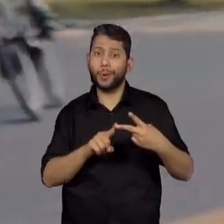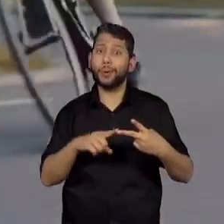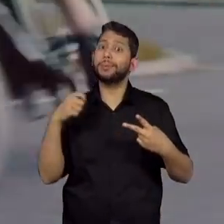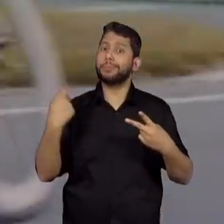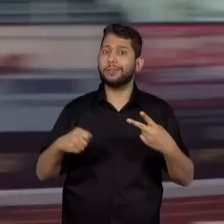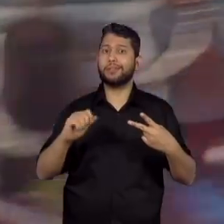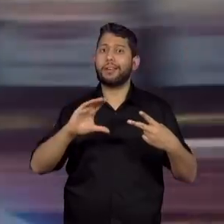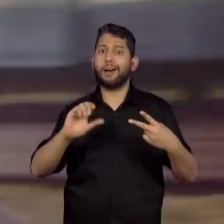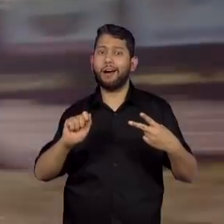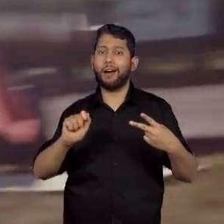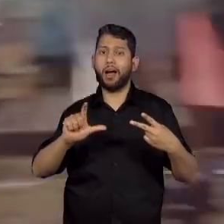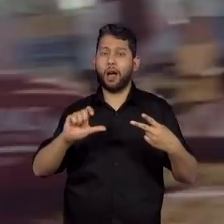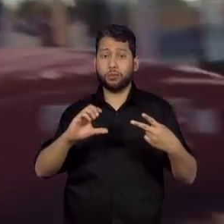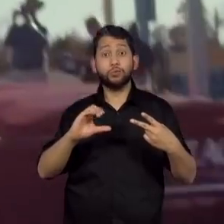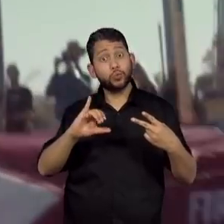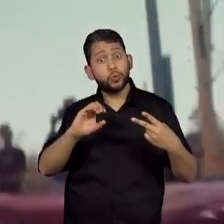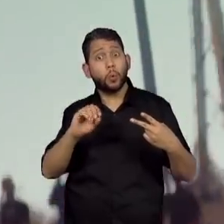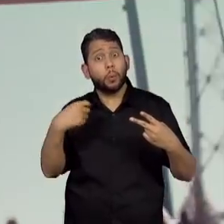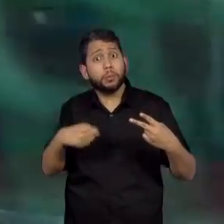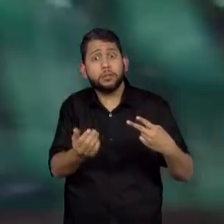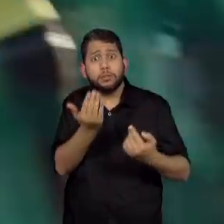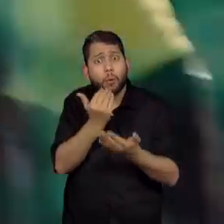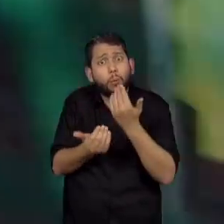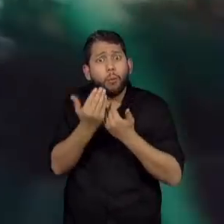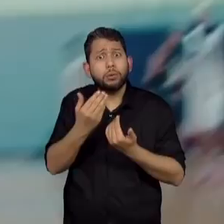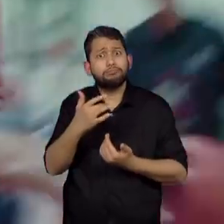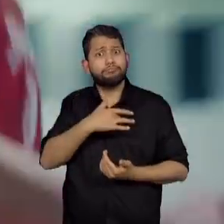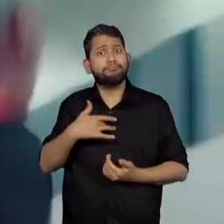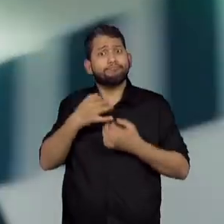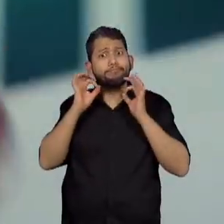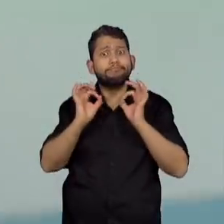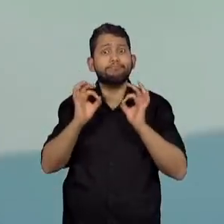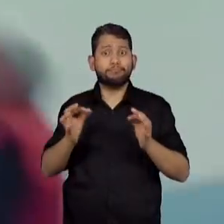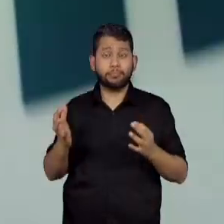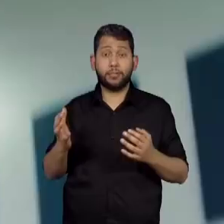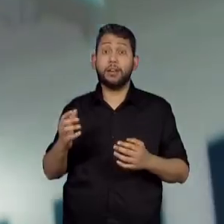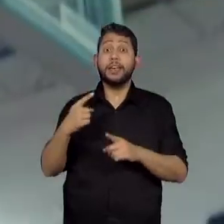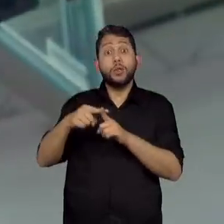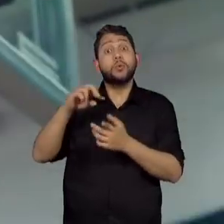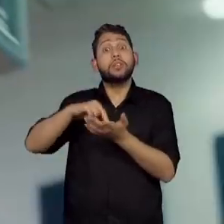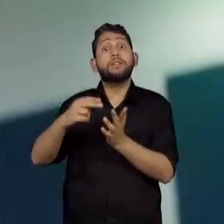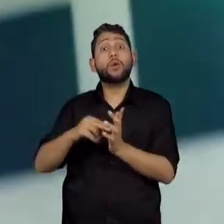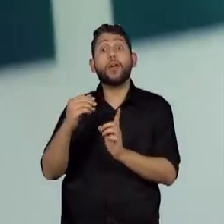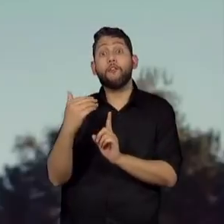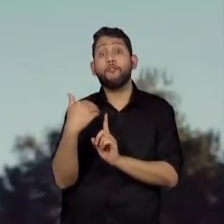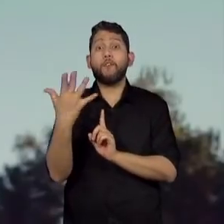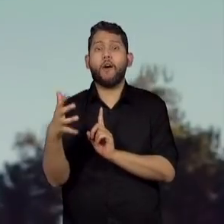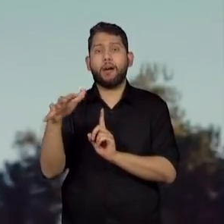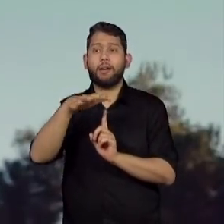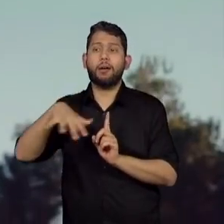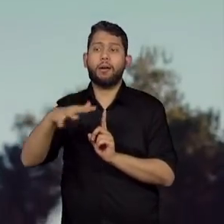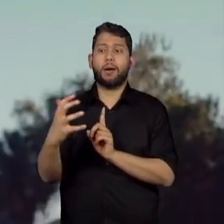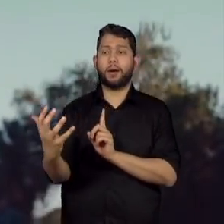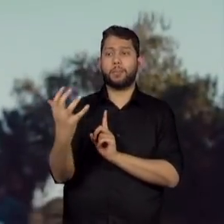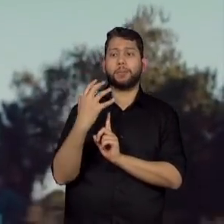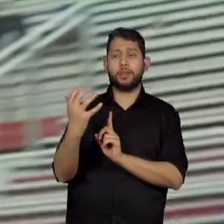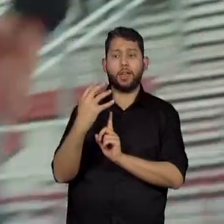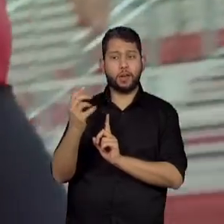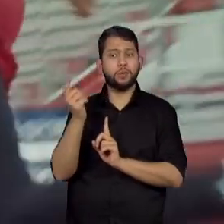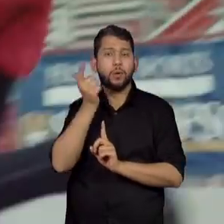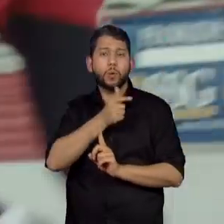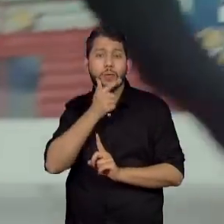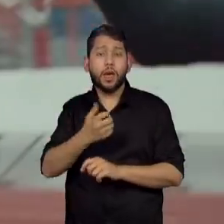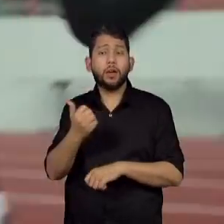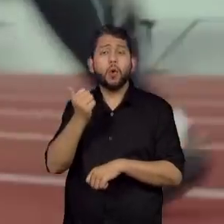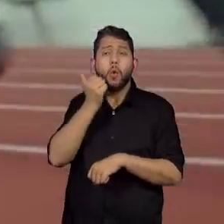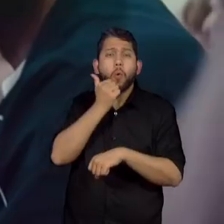Então, isso é que a gente pode fazer do ponto de vista ambiental. E, enquanto isso, nós,